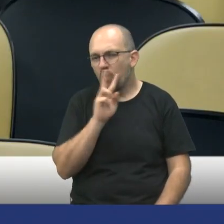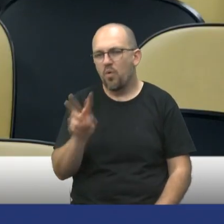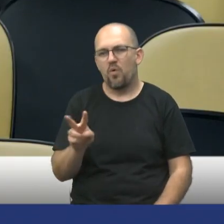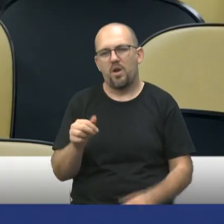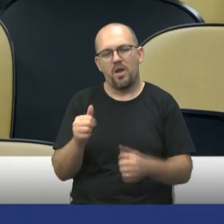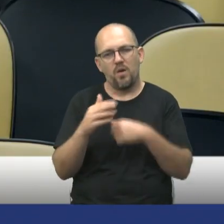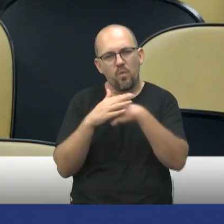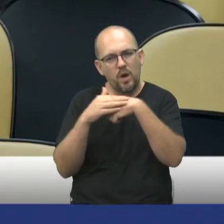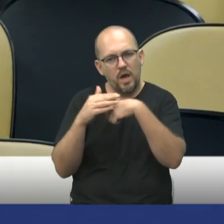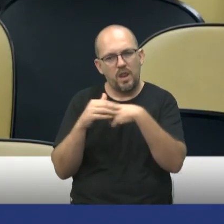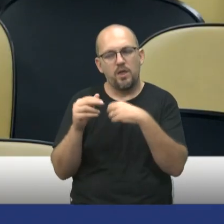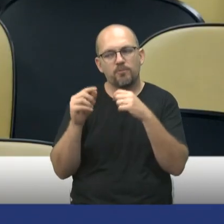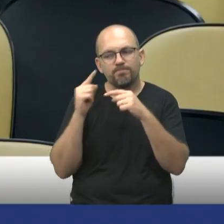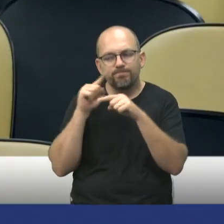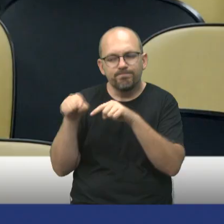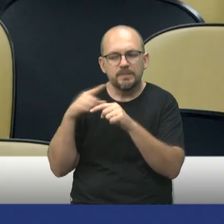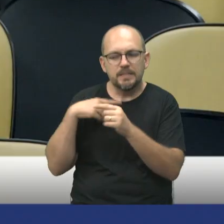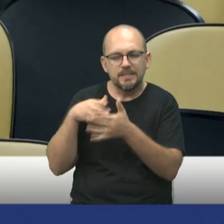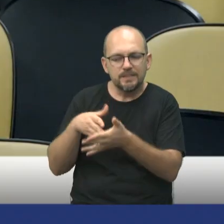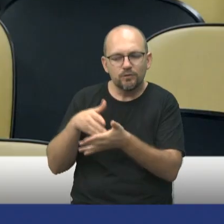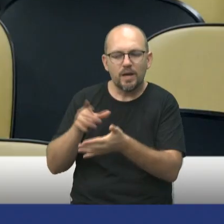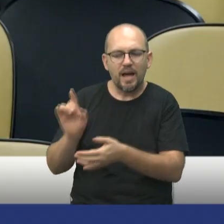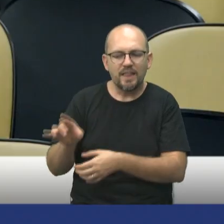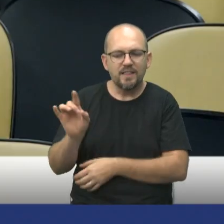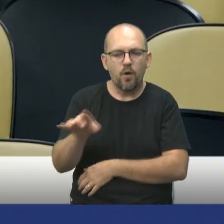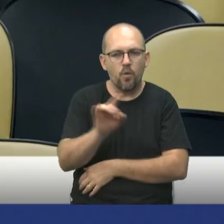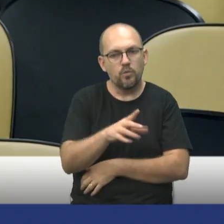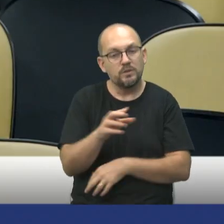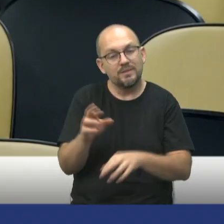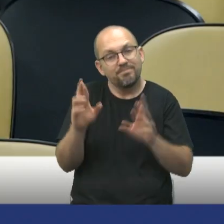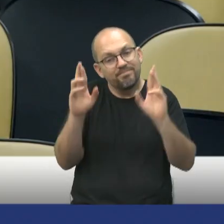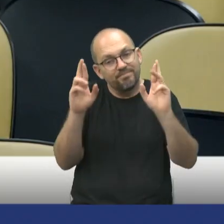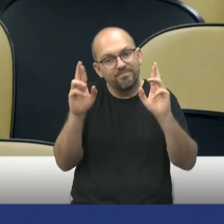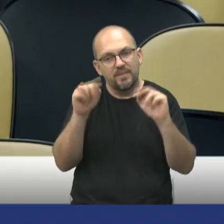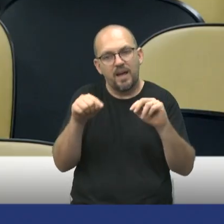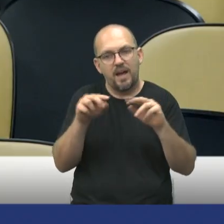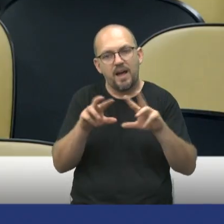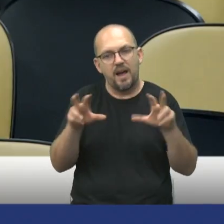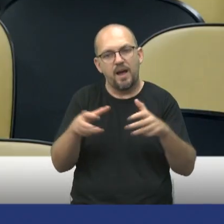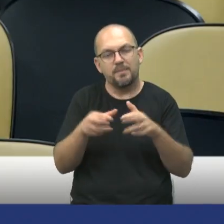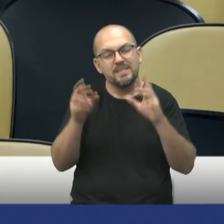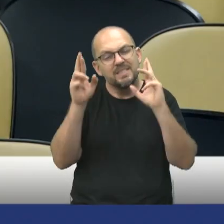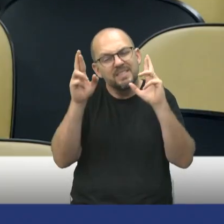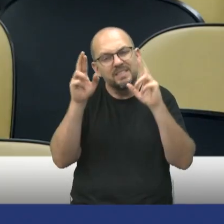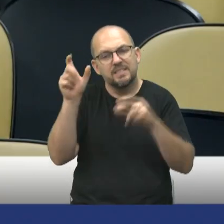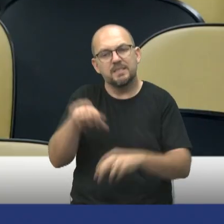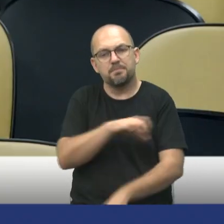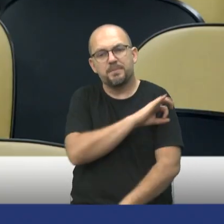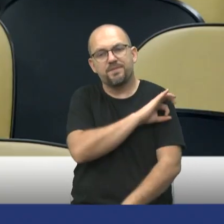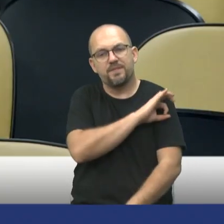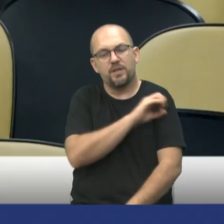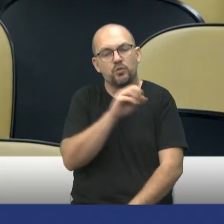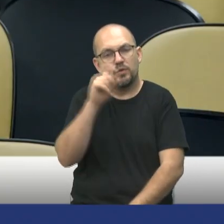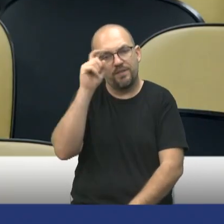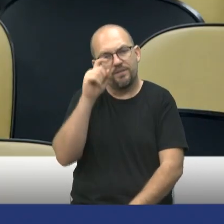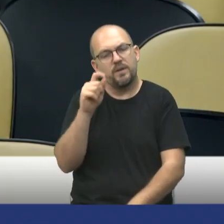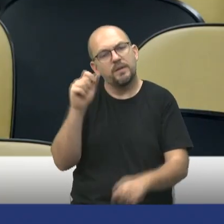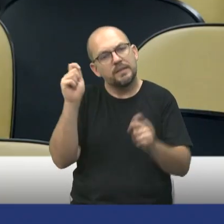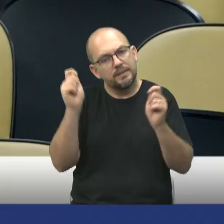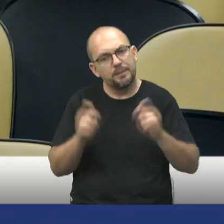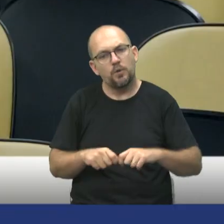a dificuldade de cada entidade e a gente espera que essa casa, esperamos que o nosso prefeito Ivan, ele possa ter